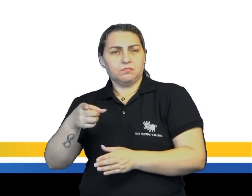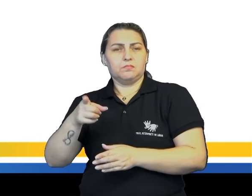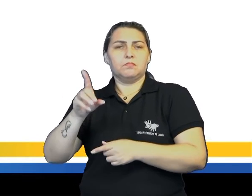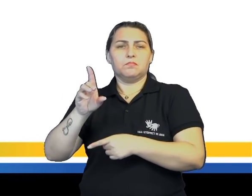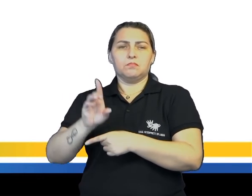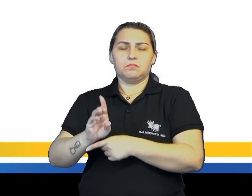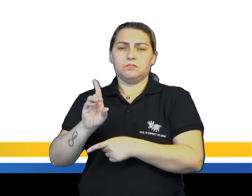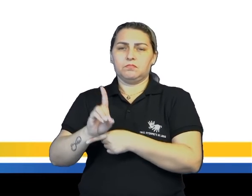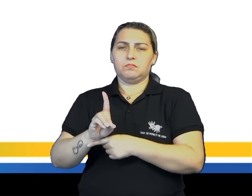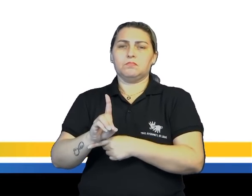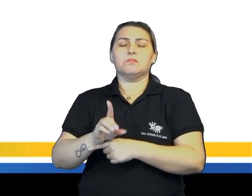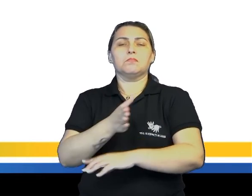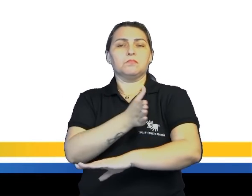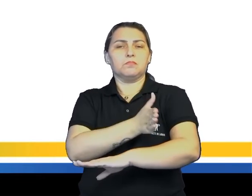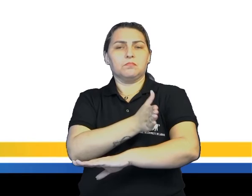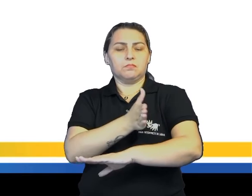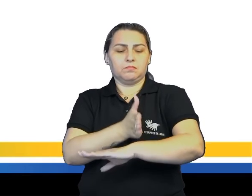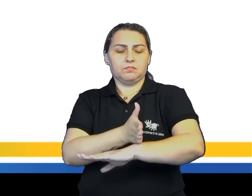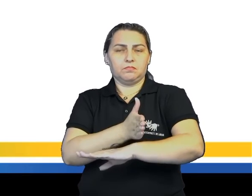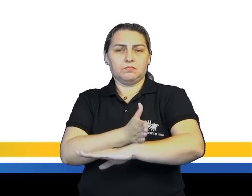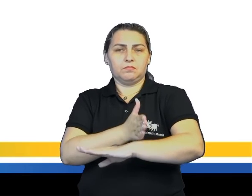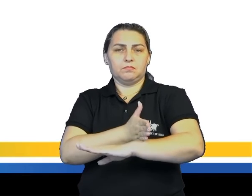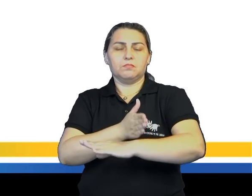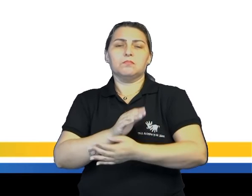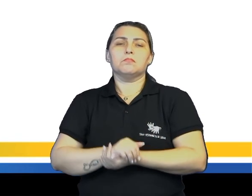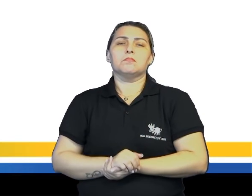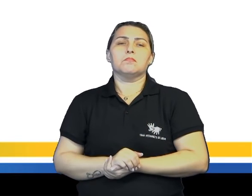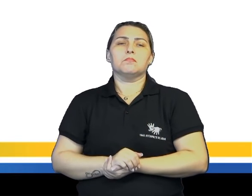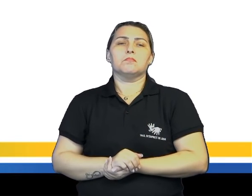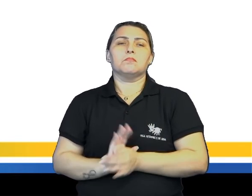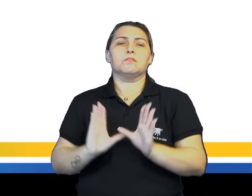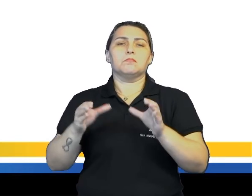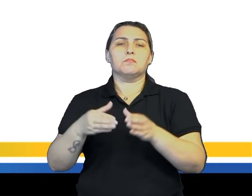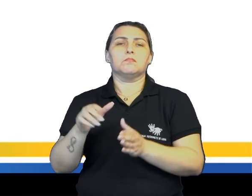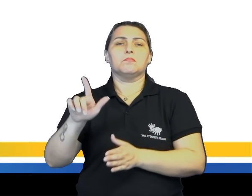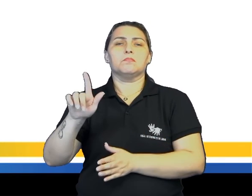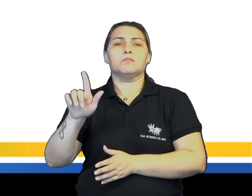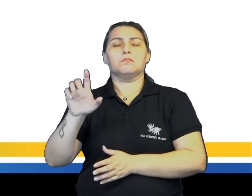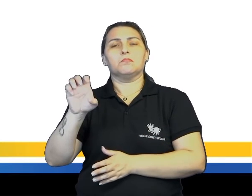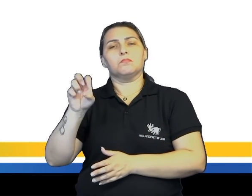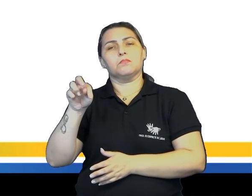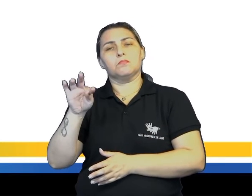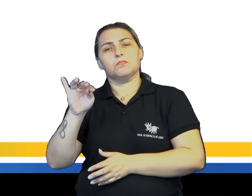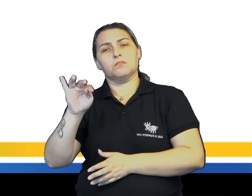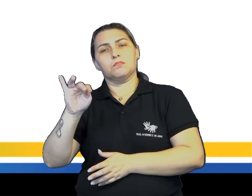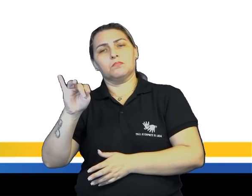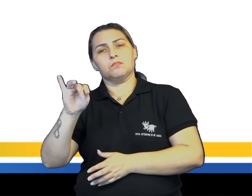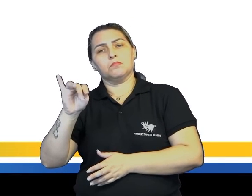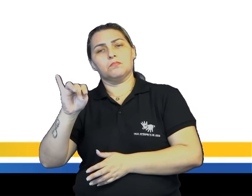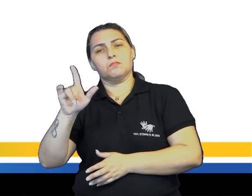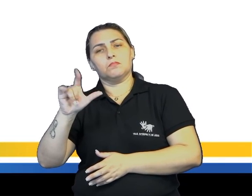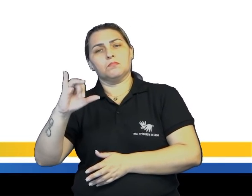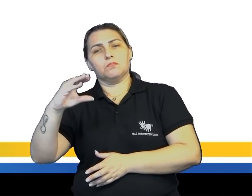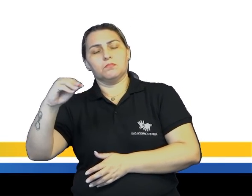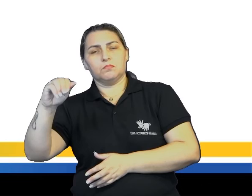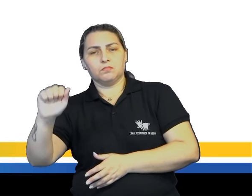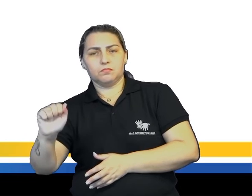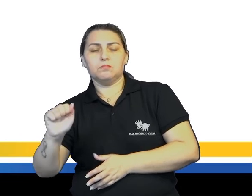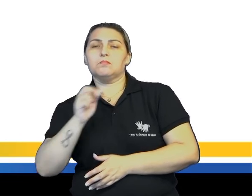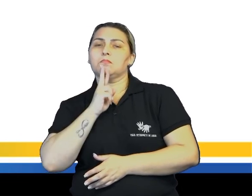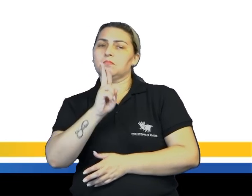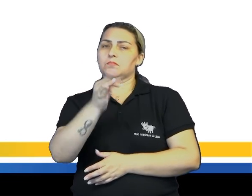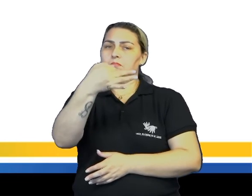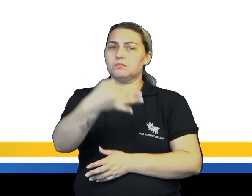período medieval, então não é da Idade Antiga. Comunidades gentílicas, que a gente citou inclusive no texto, então a